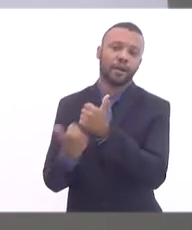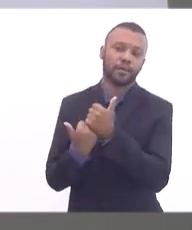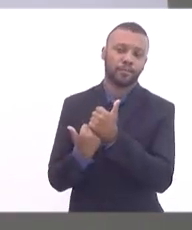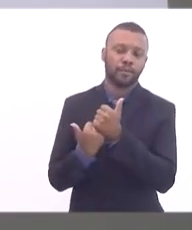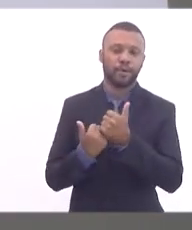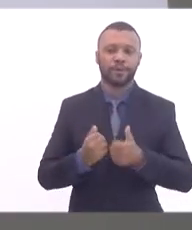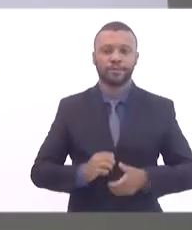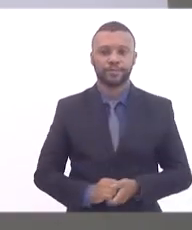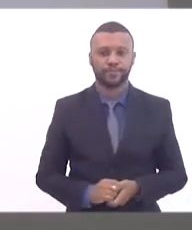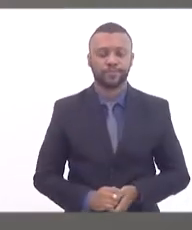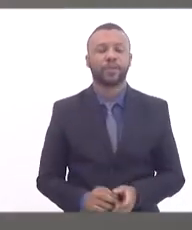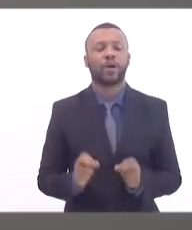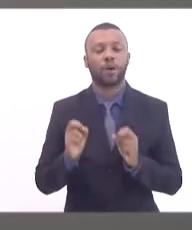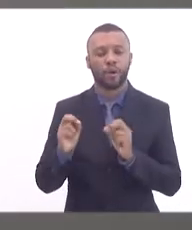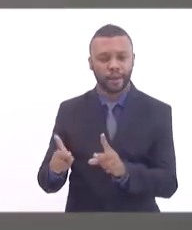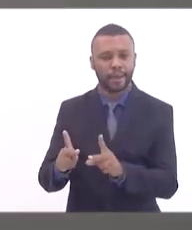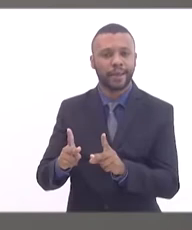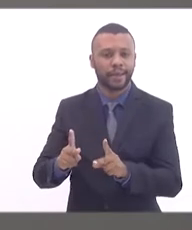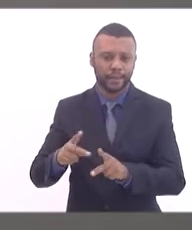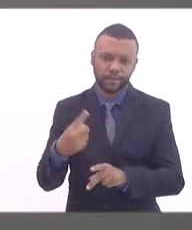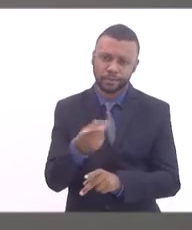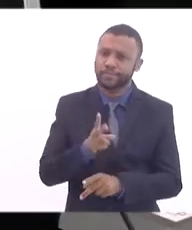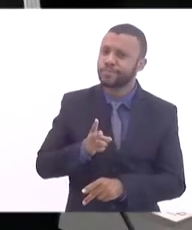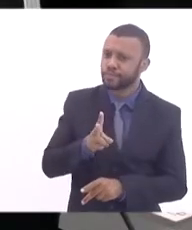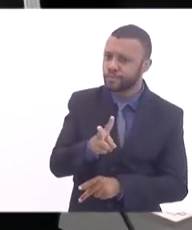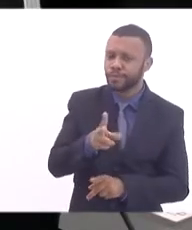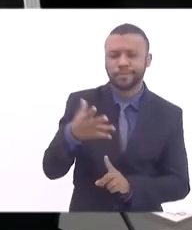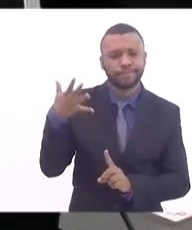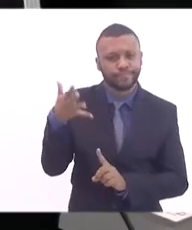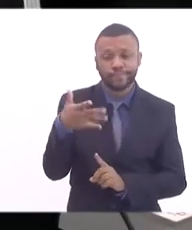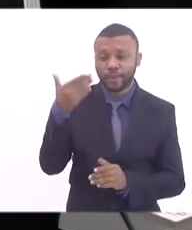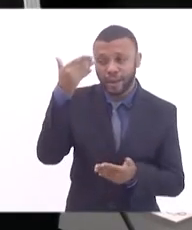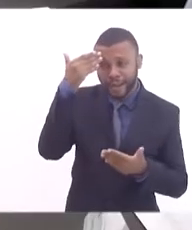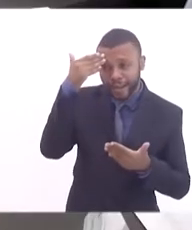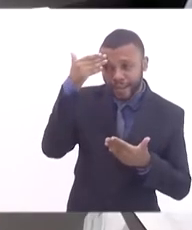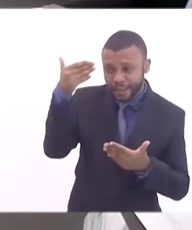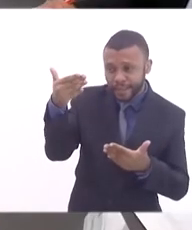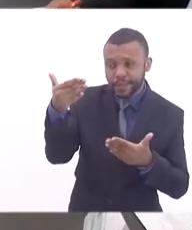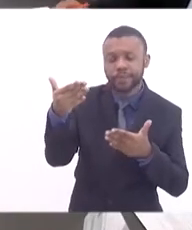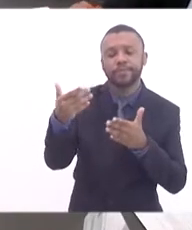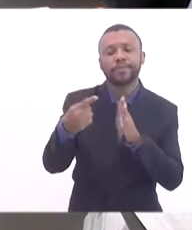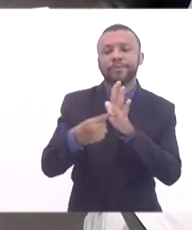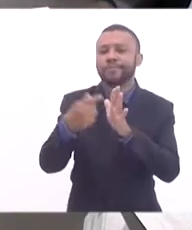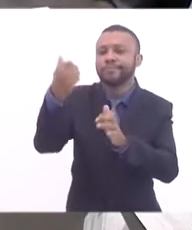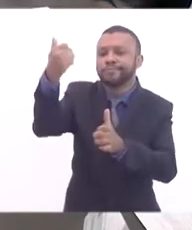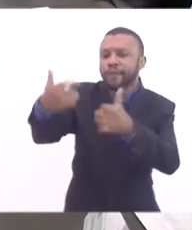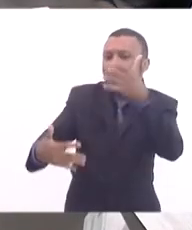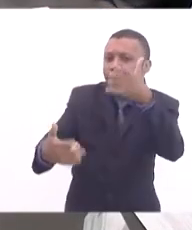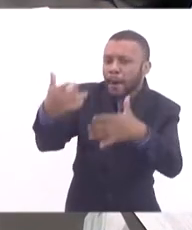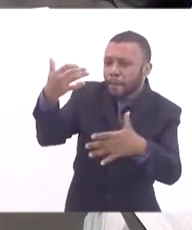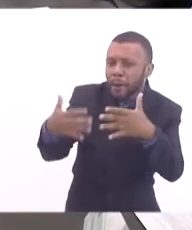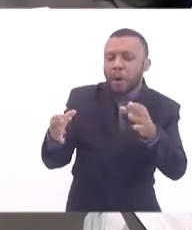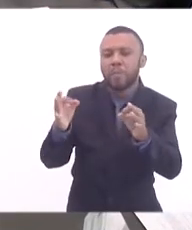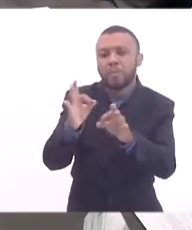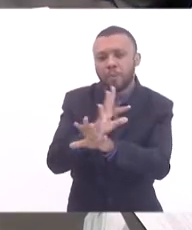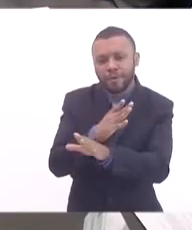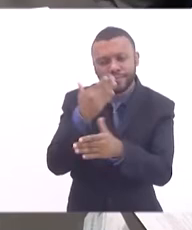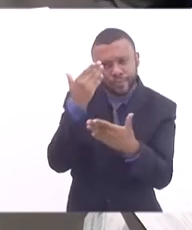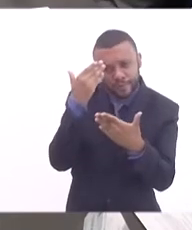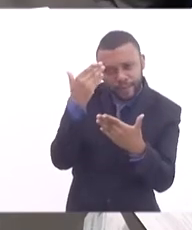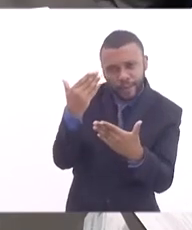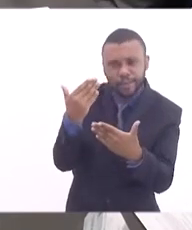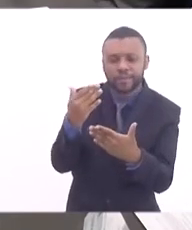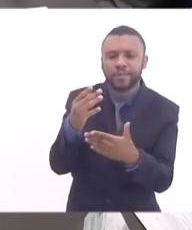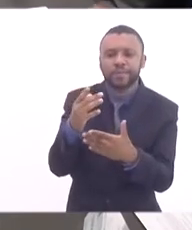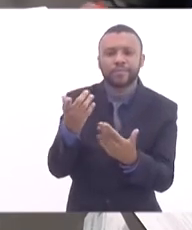e vamos continuar nosso tão aqui a frente eu agradeço a Eu que agradeço a sua apresentação da tua Valadão